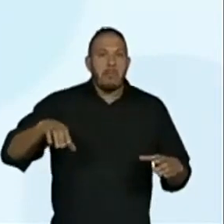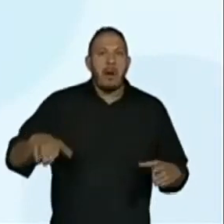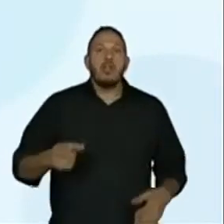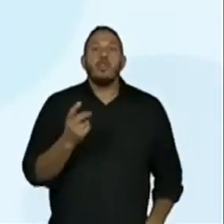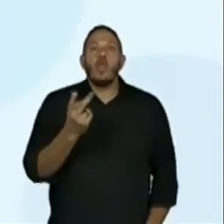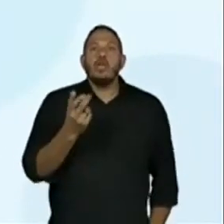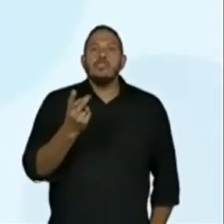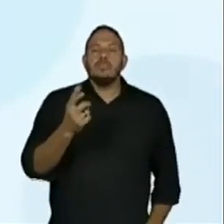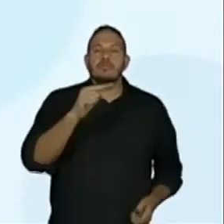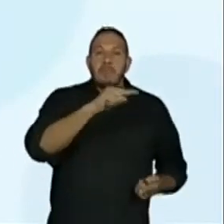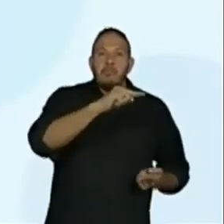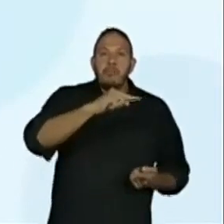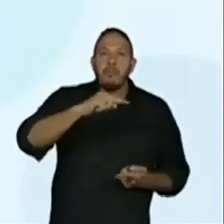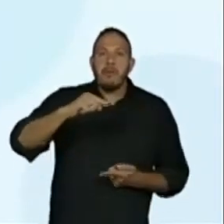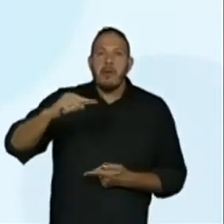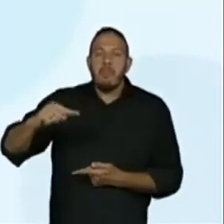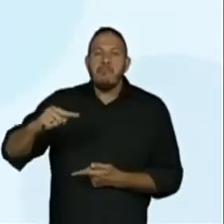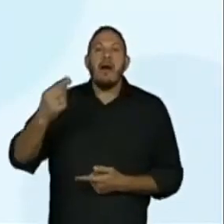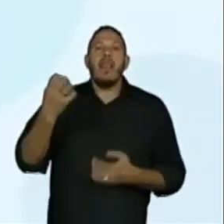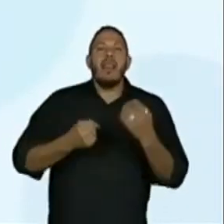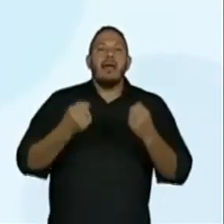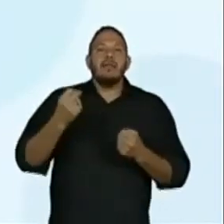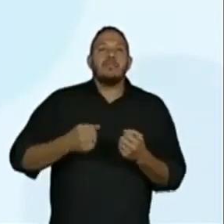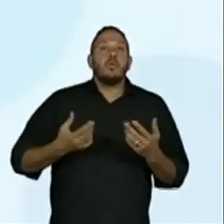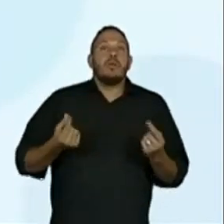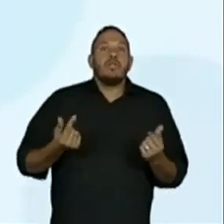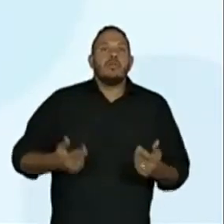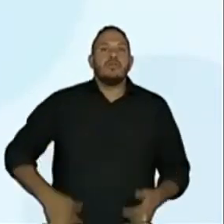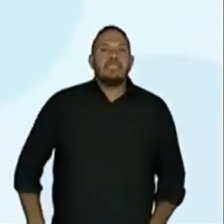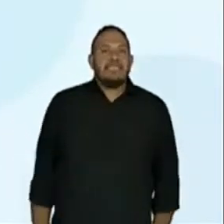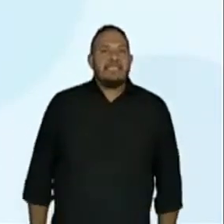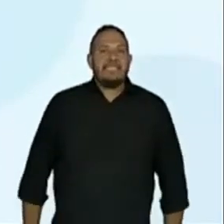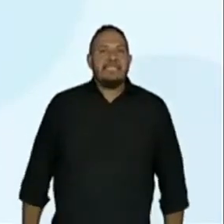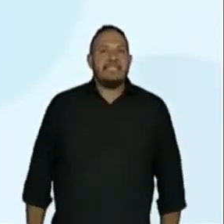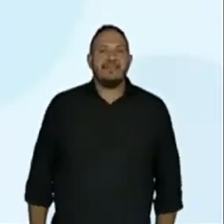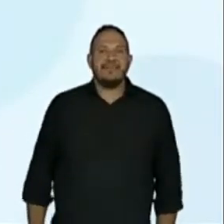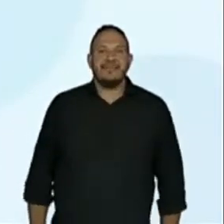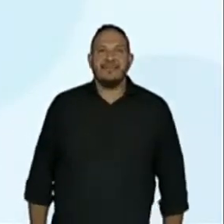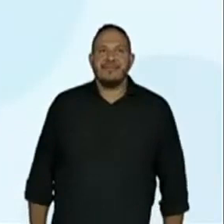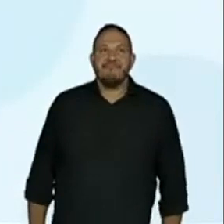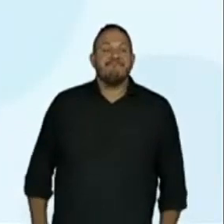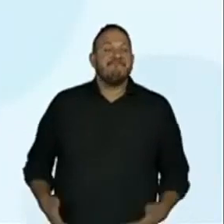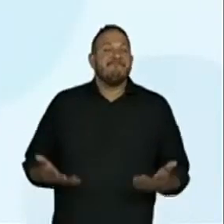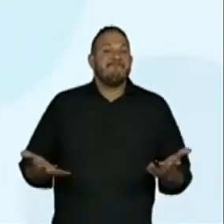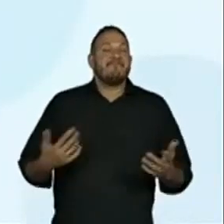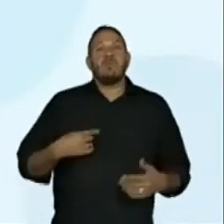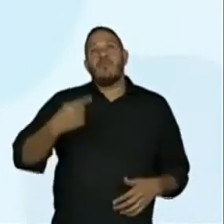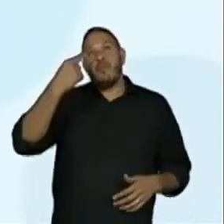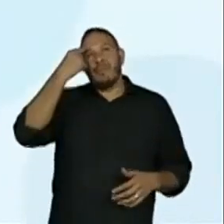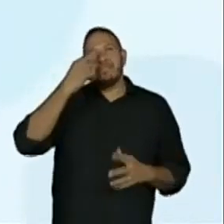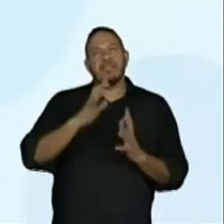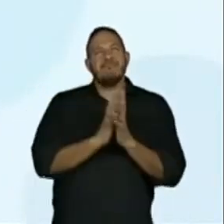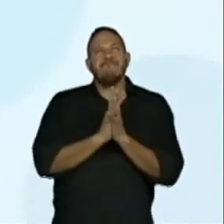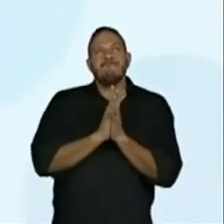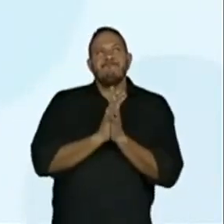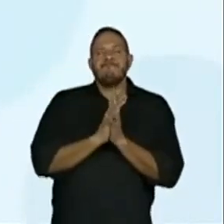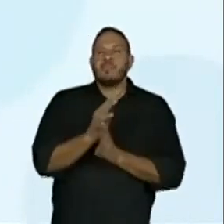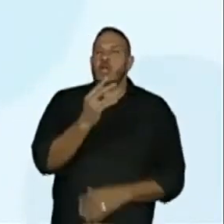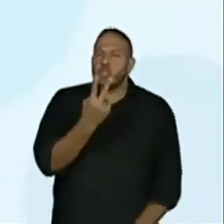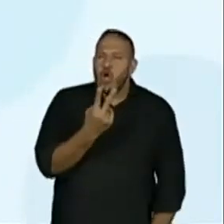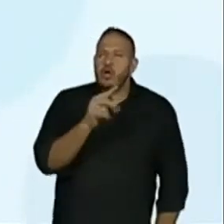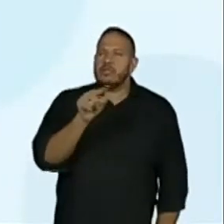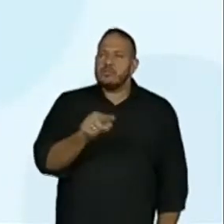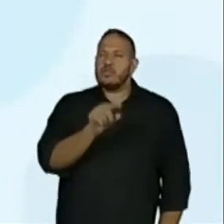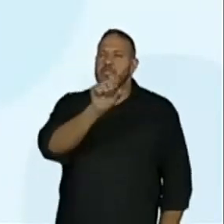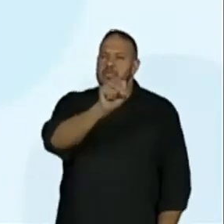leite? Vamos lá? Então, como é que eu vou pensar nisso? 2,80